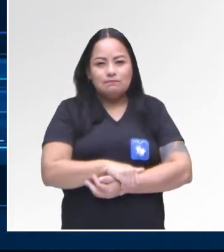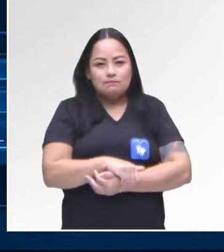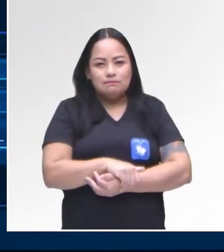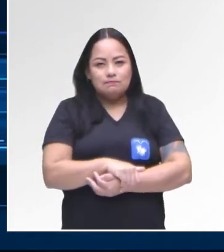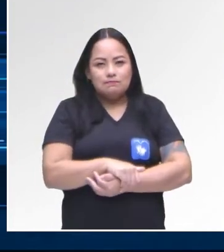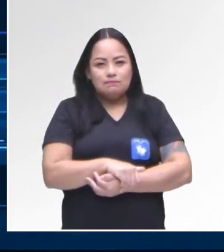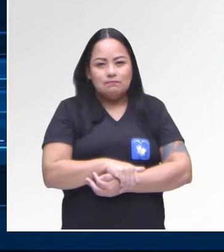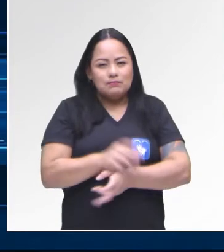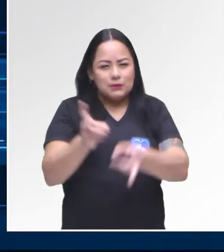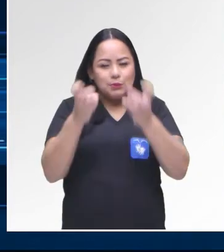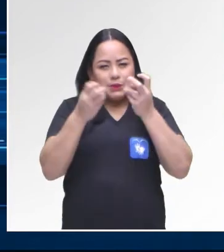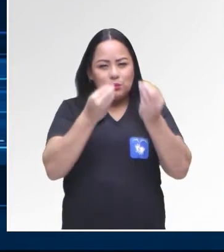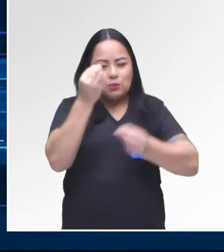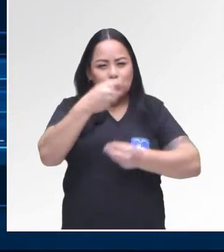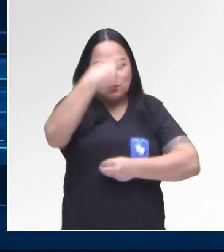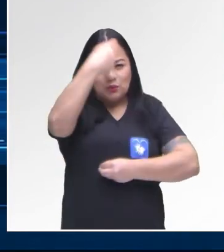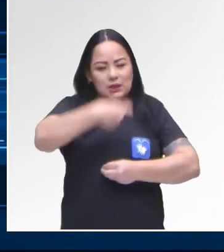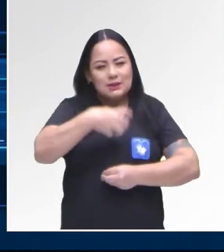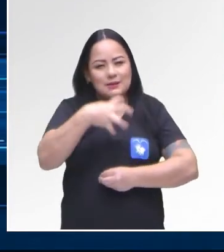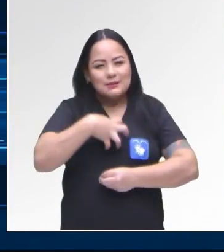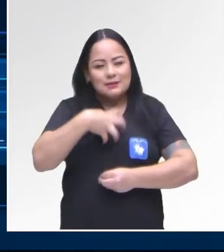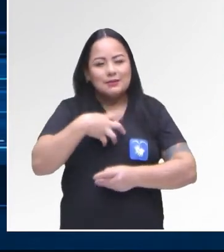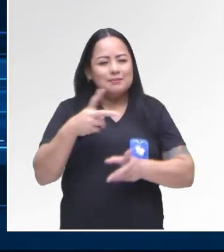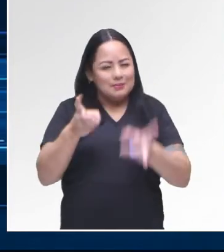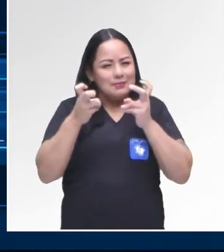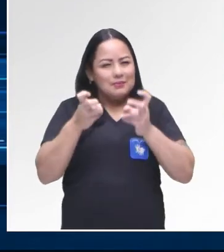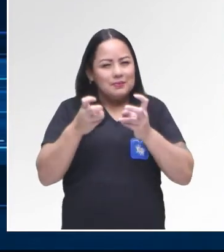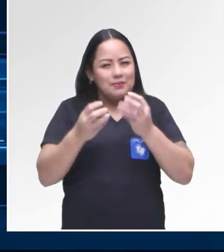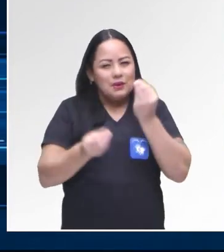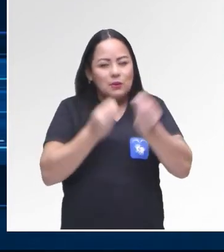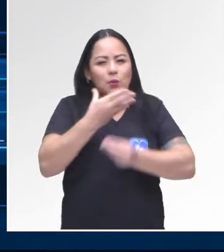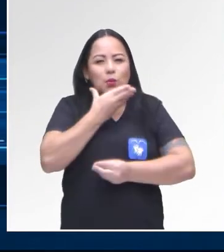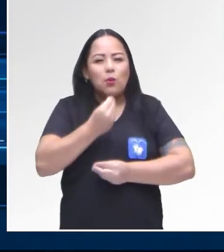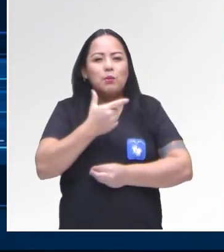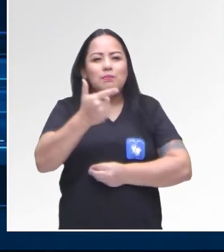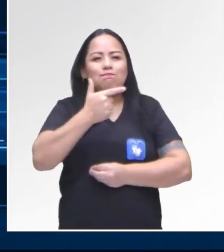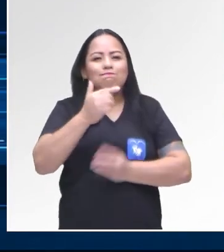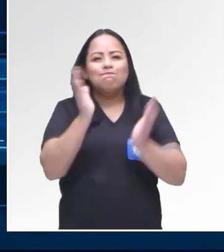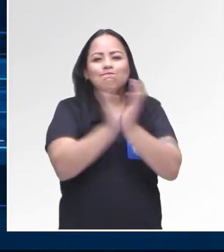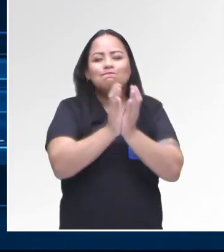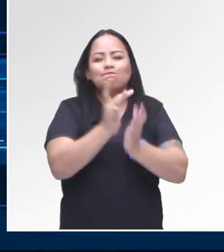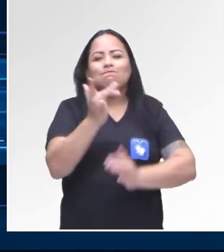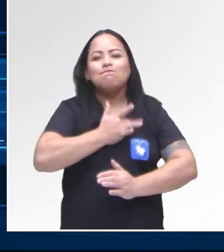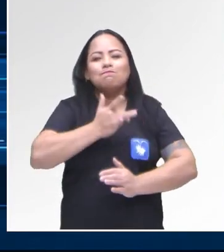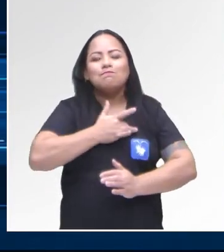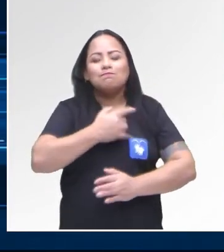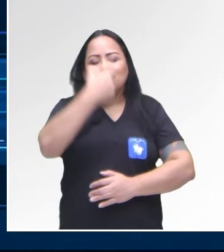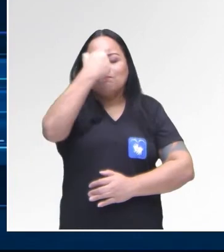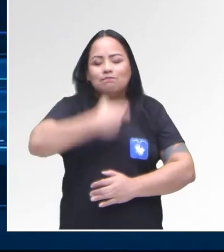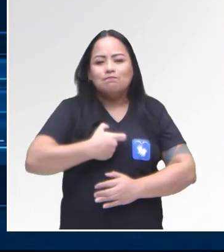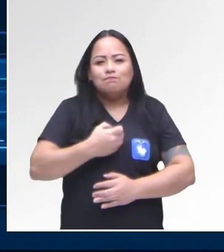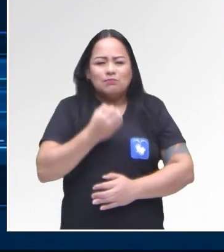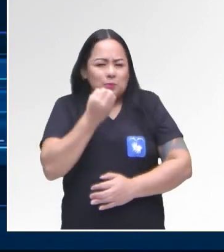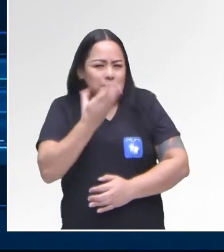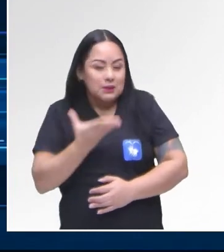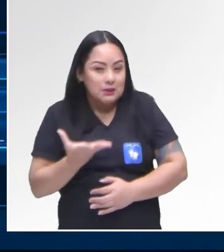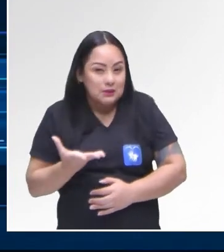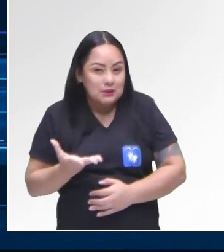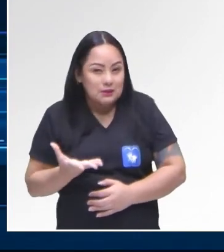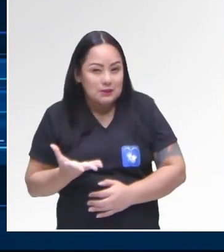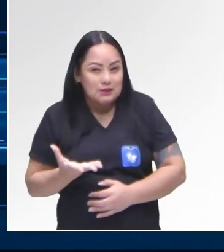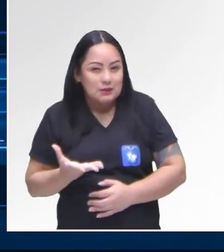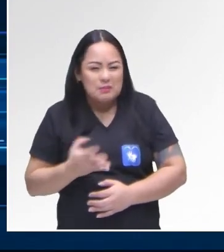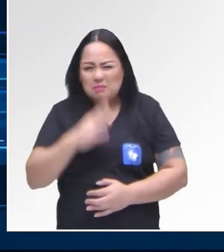Já percebeu o estado de espírito dele, não foi? Como é que o homem da segunda geração está, então? Ele está bem? Ele